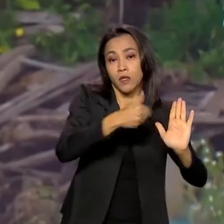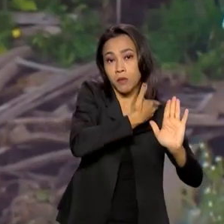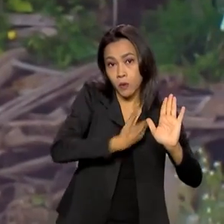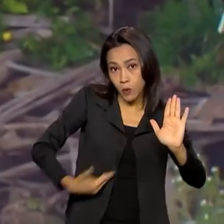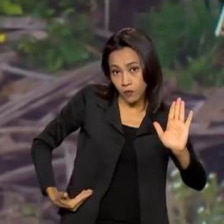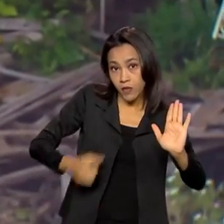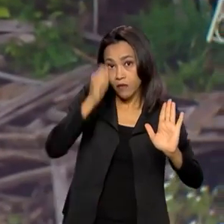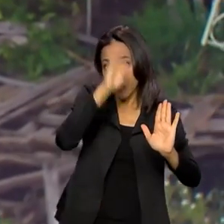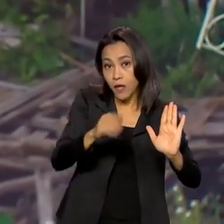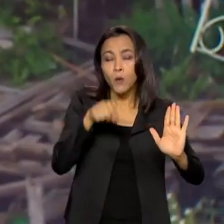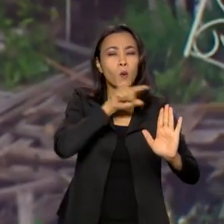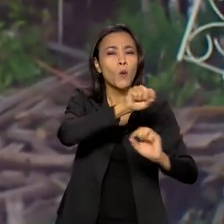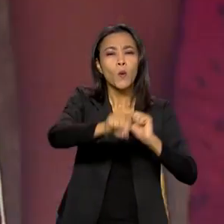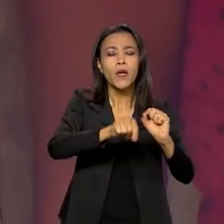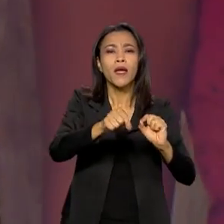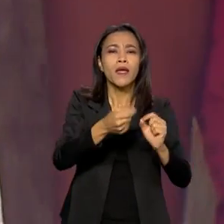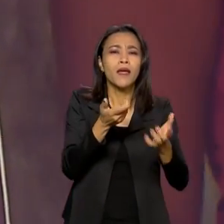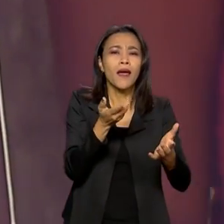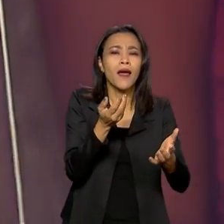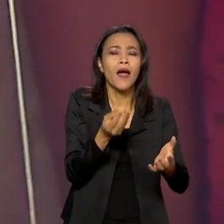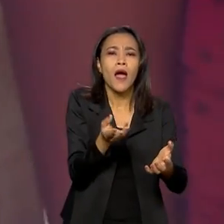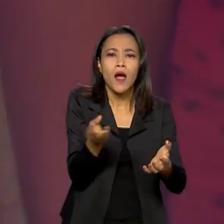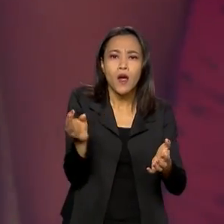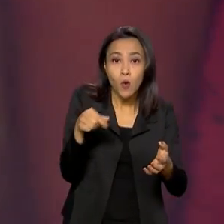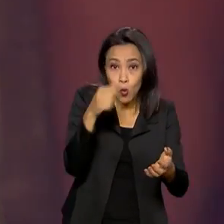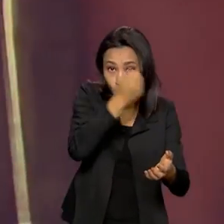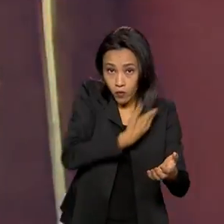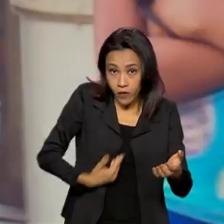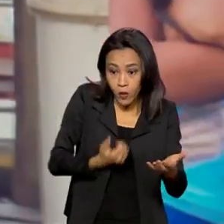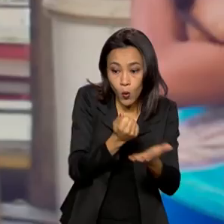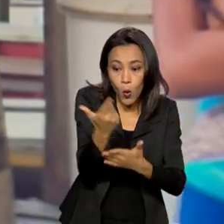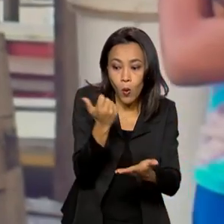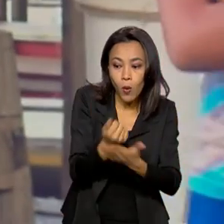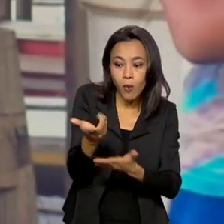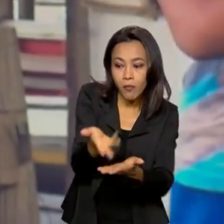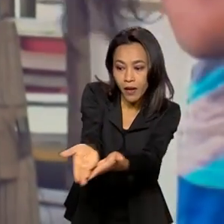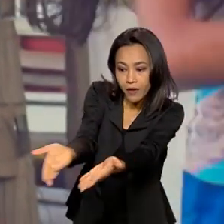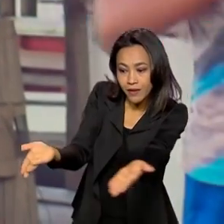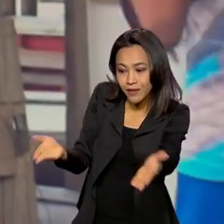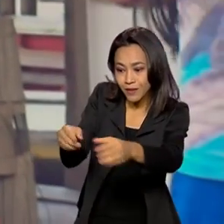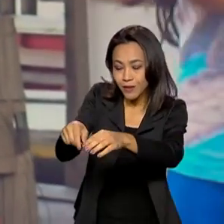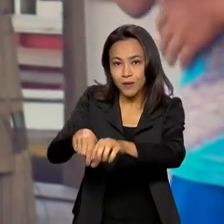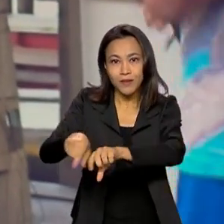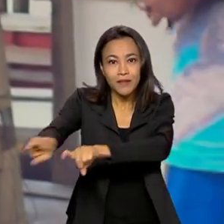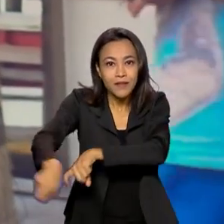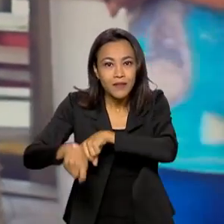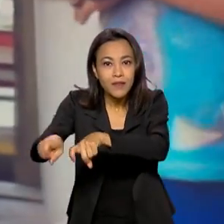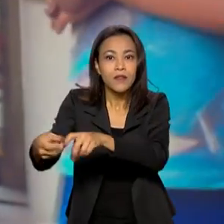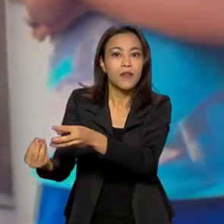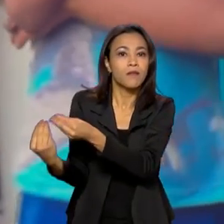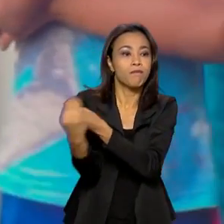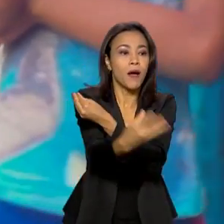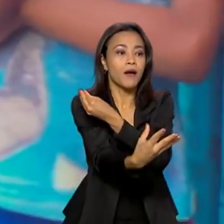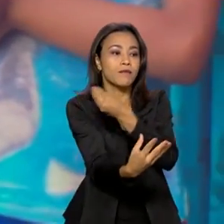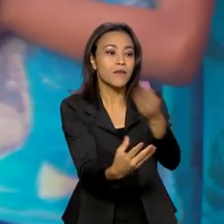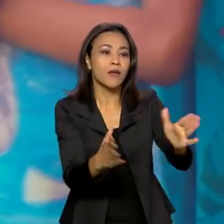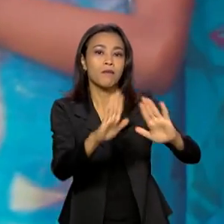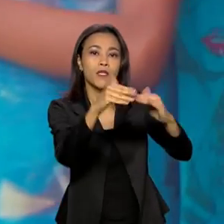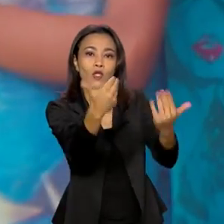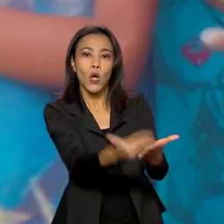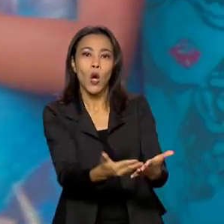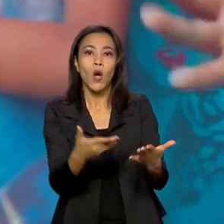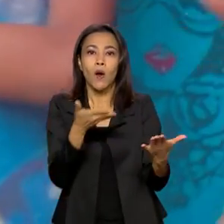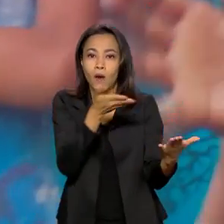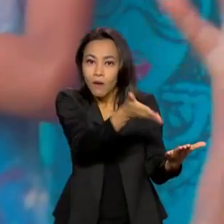onde o governo compra essa produção e destina a cozinha Comunitária destina a merenda escolar veja que a visão